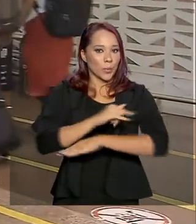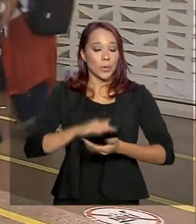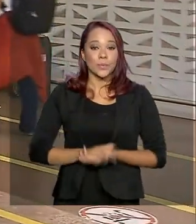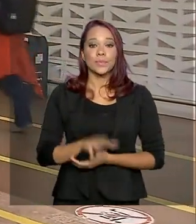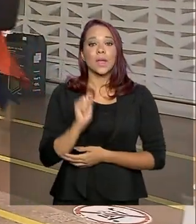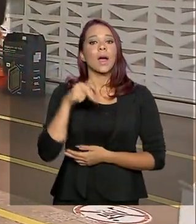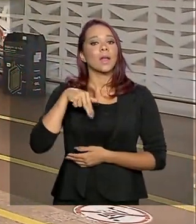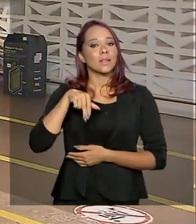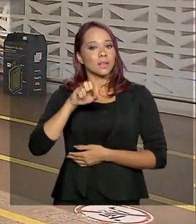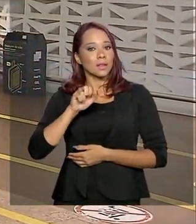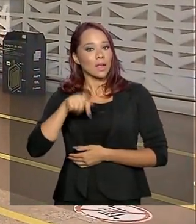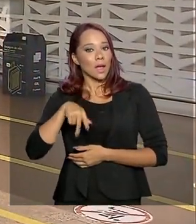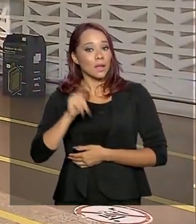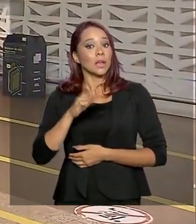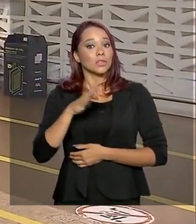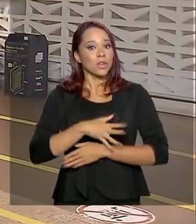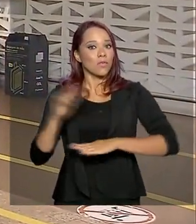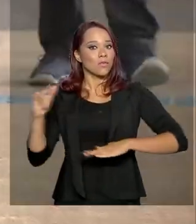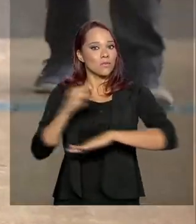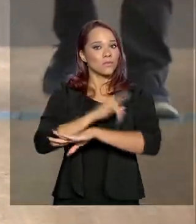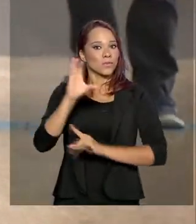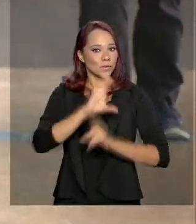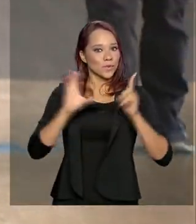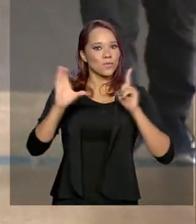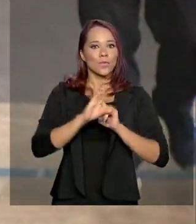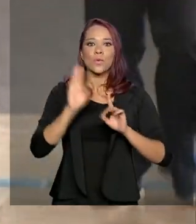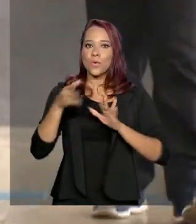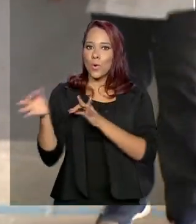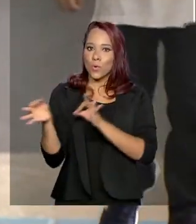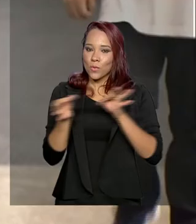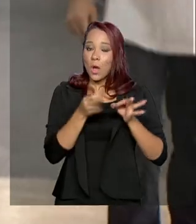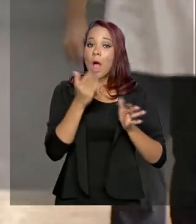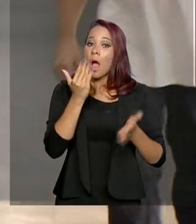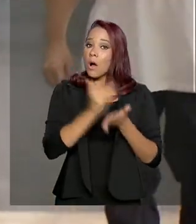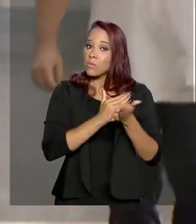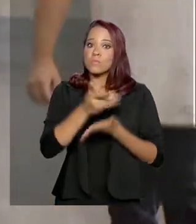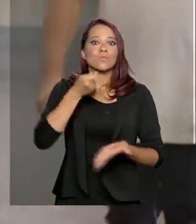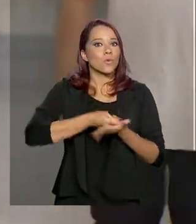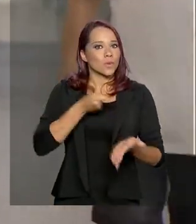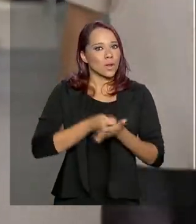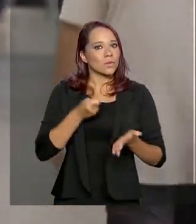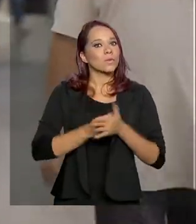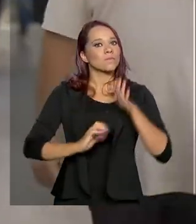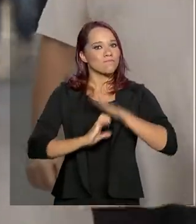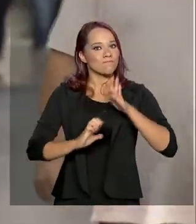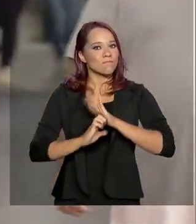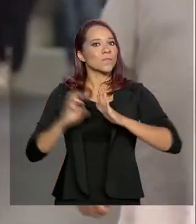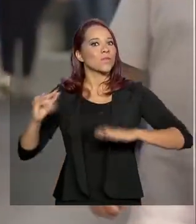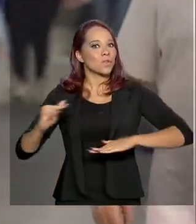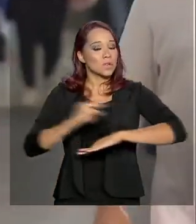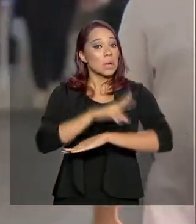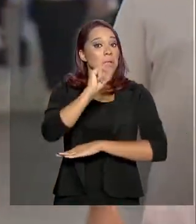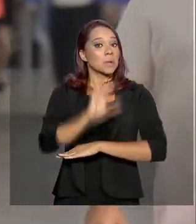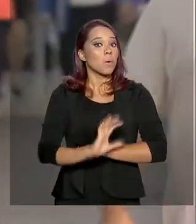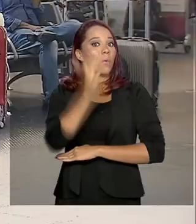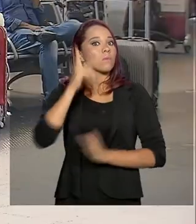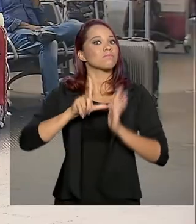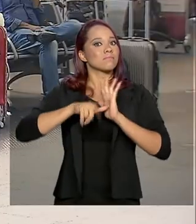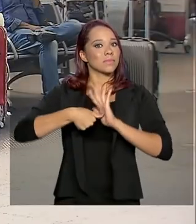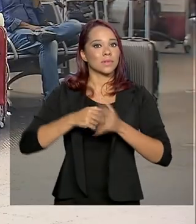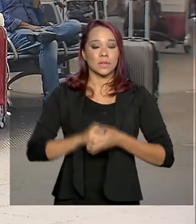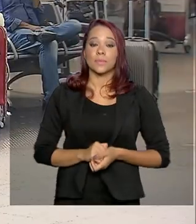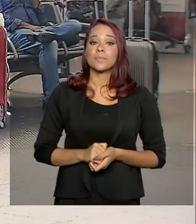ANAC, Agência Nacional de Aviação Civil, estabeleceu algumas obrigações para as empresas aéreas em caso de atraso.